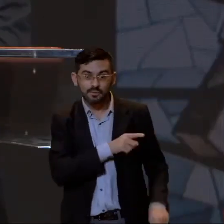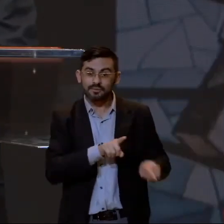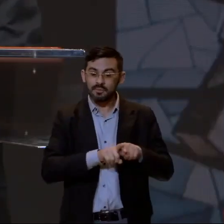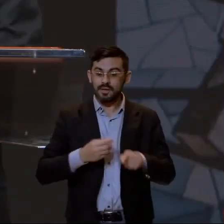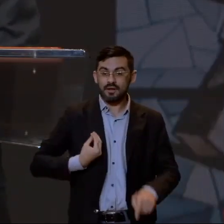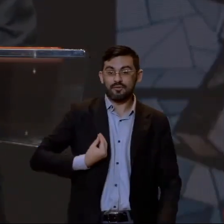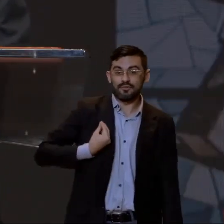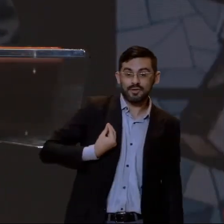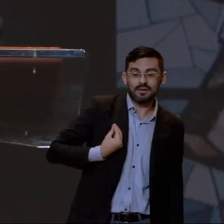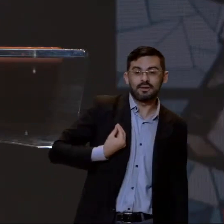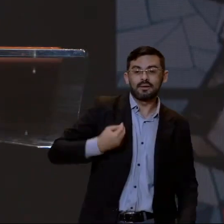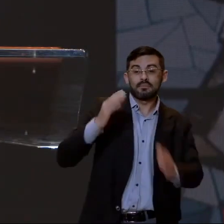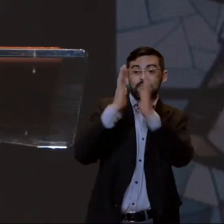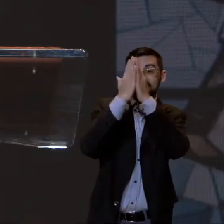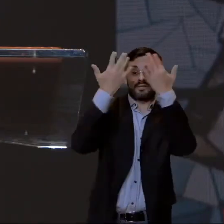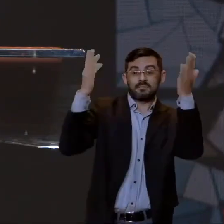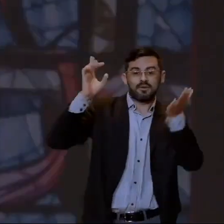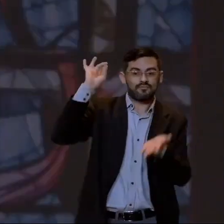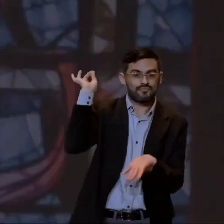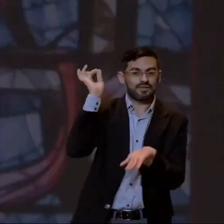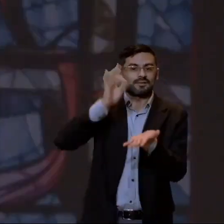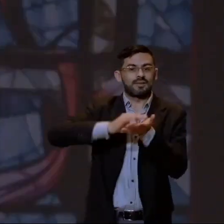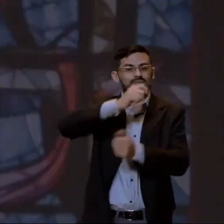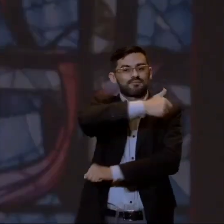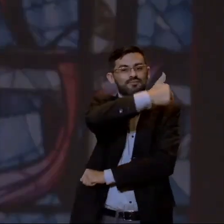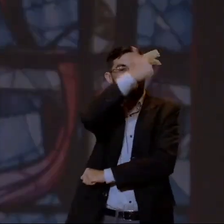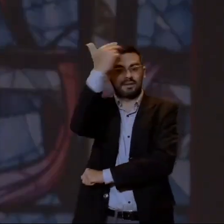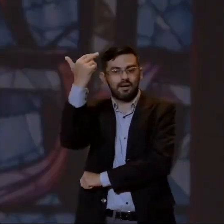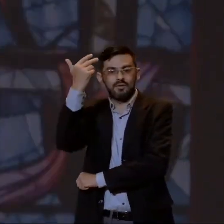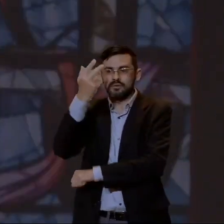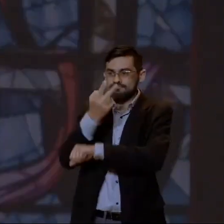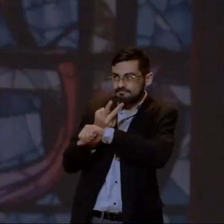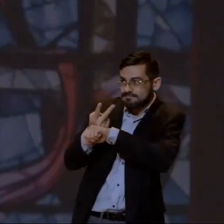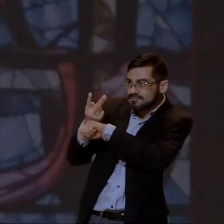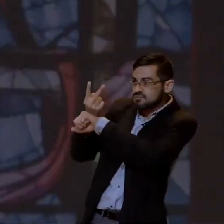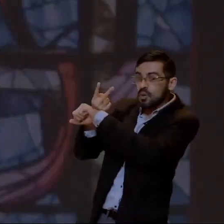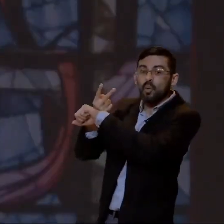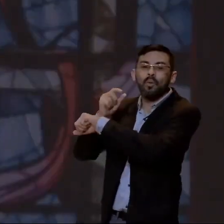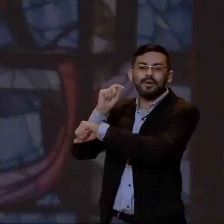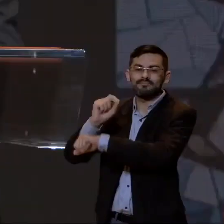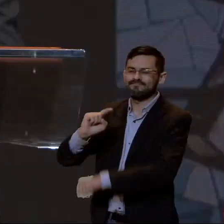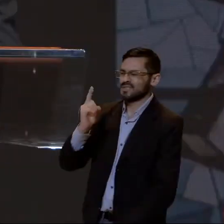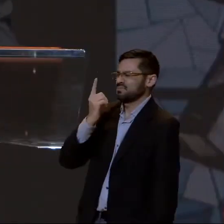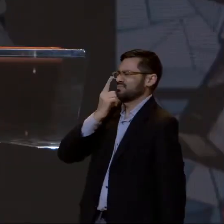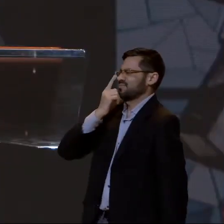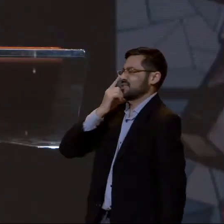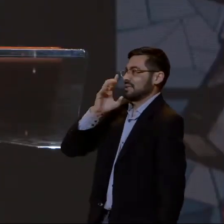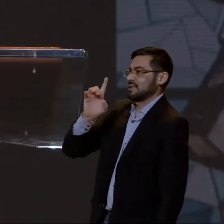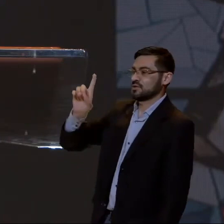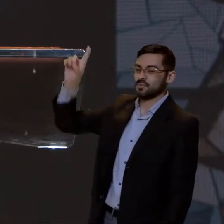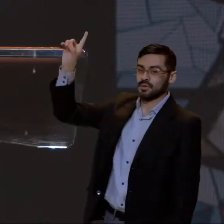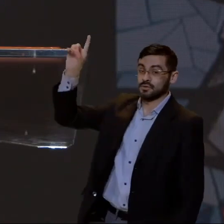para celebrar o verdadeiro Natal, quando nós buscamos verdadeira intimidade com Deus. Versículo 8 a